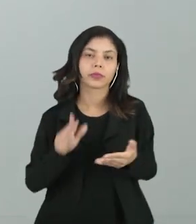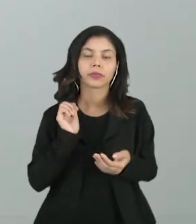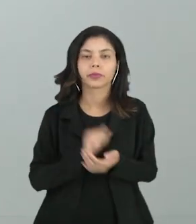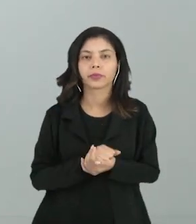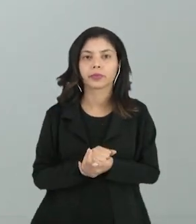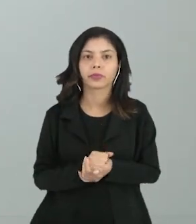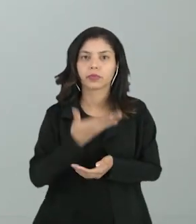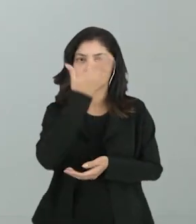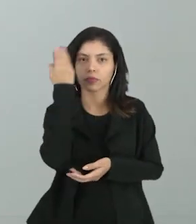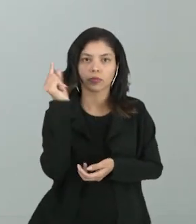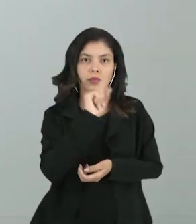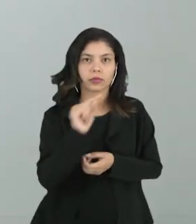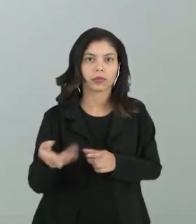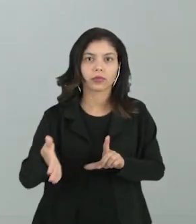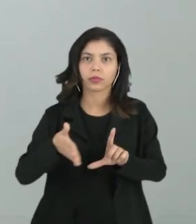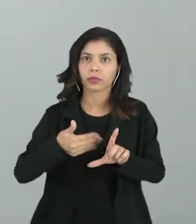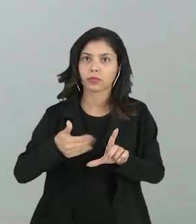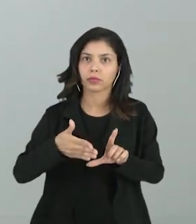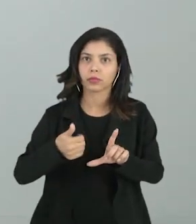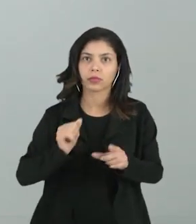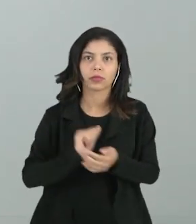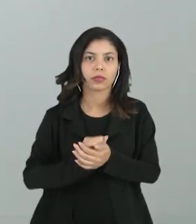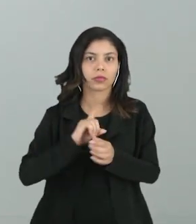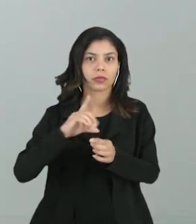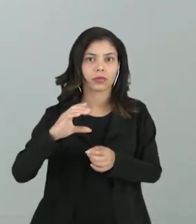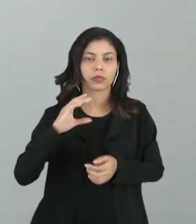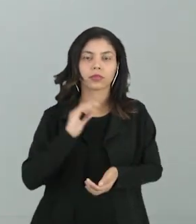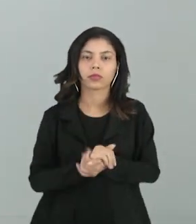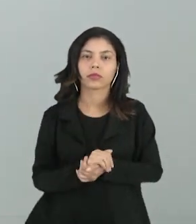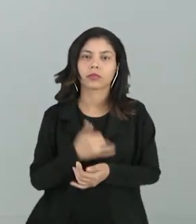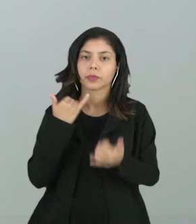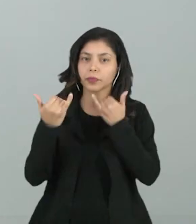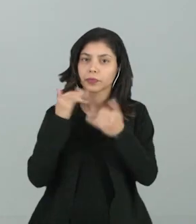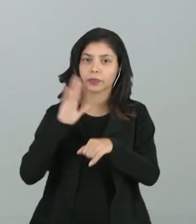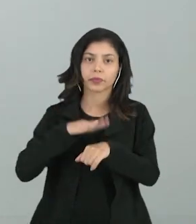hoje. Não esqueçam de acessar a plataforma Eduque